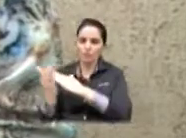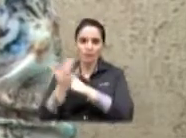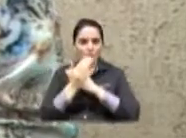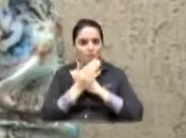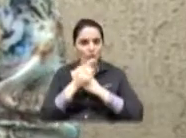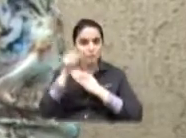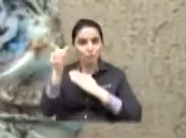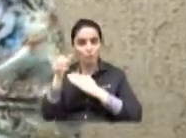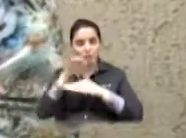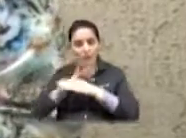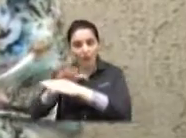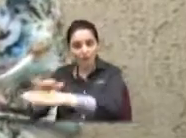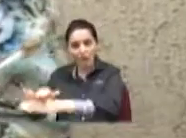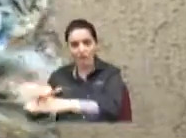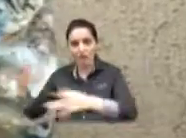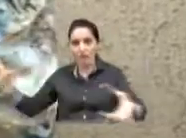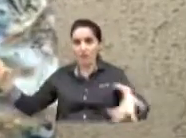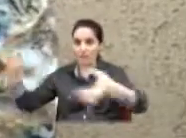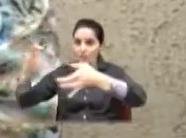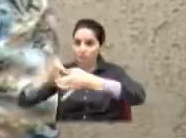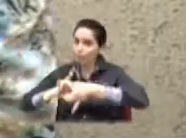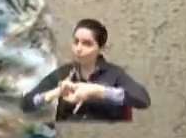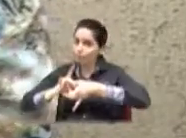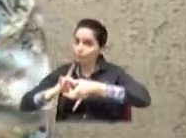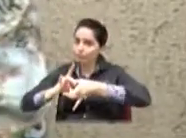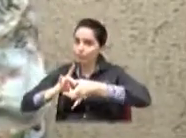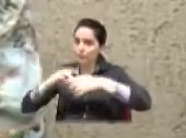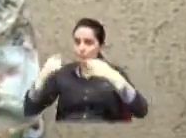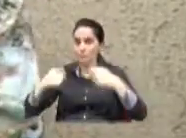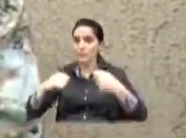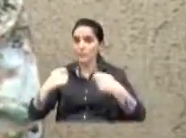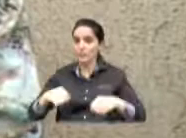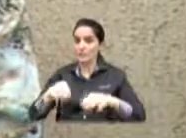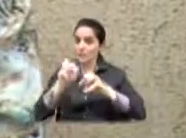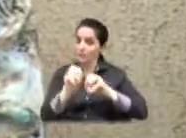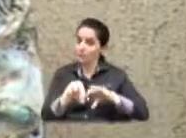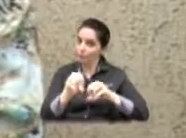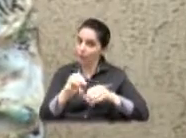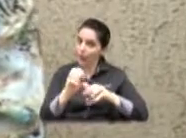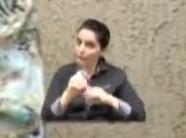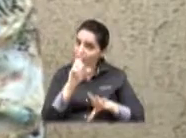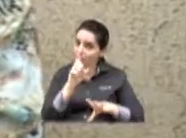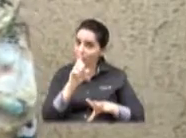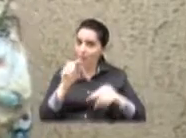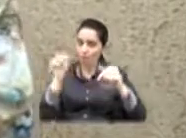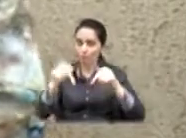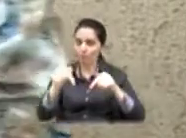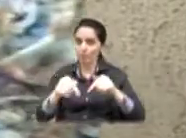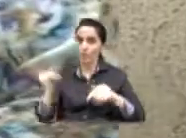desde que se foquem a área da educação que é o que nós estamos fazendo